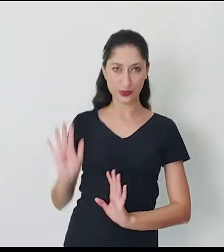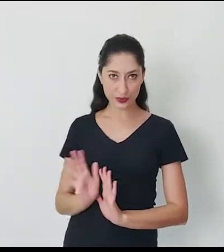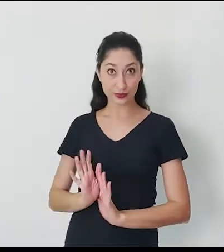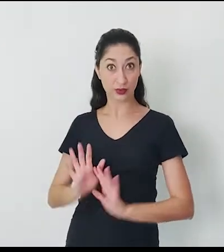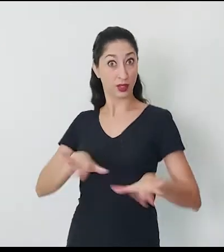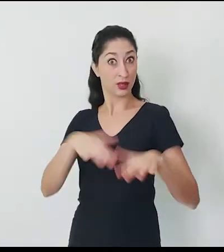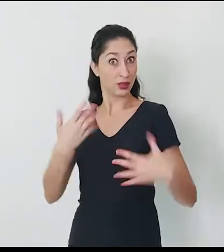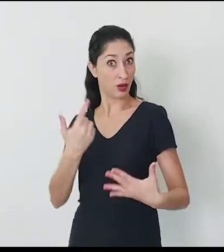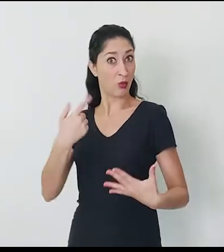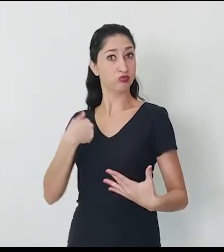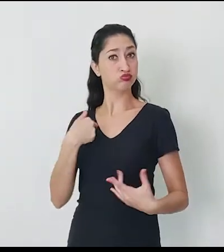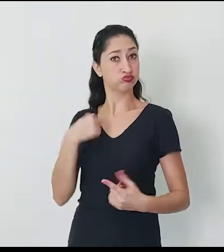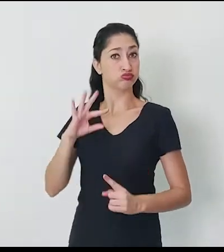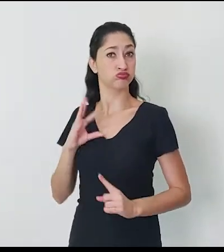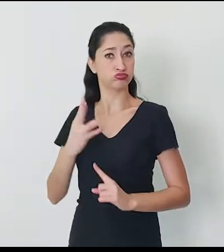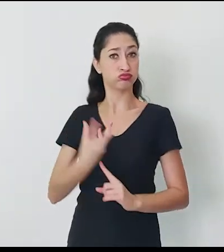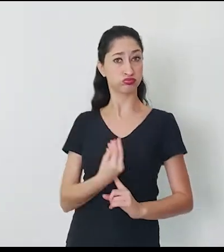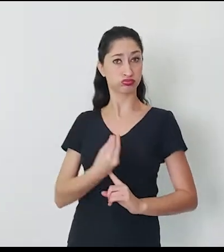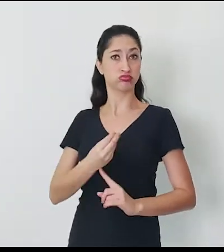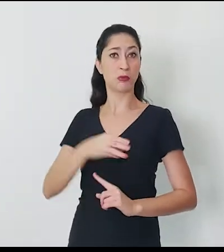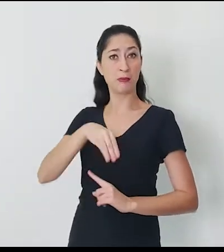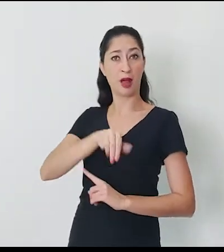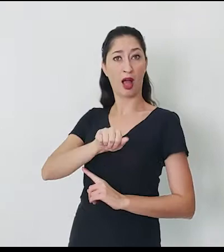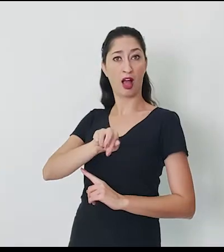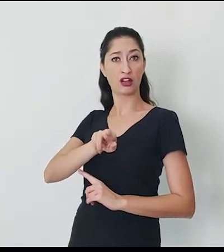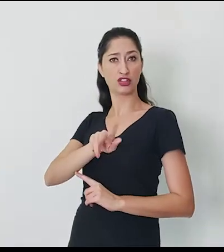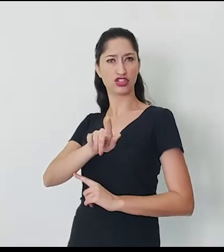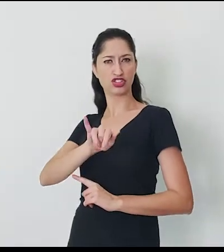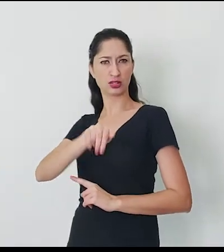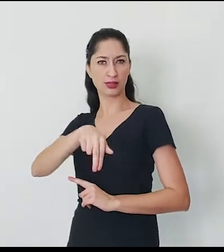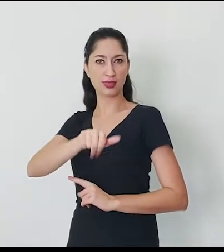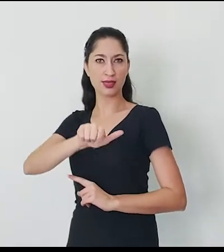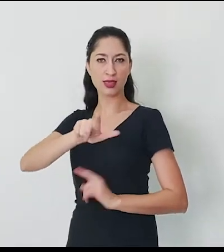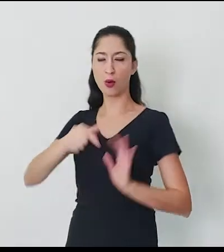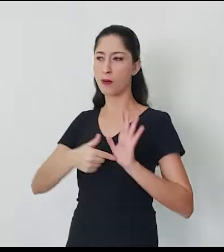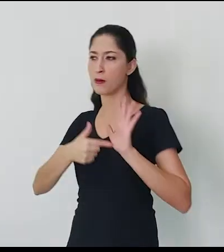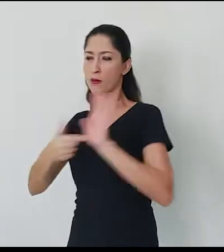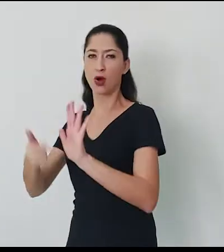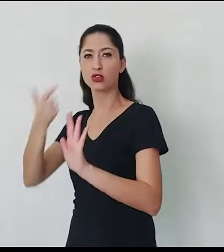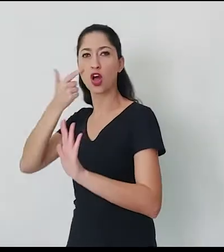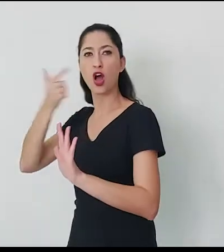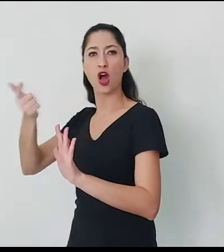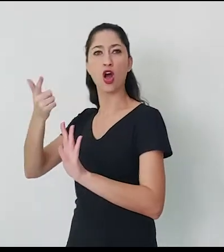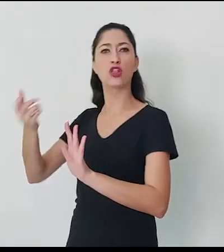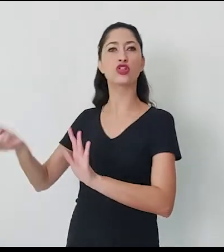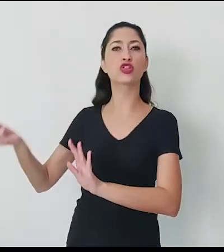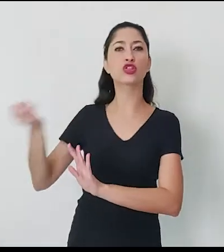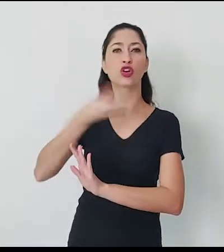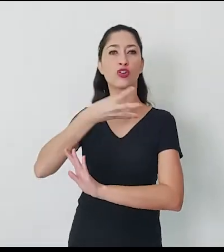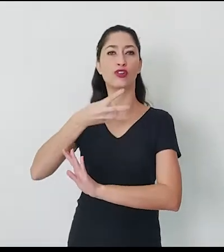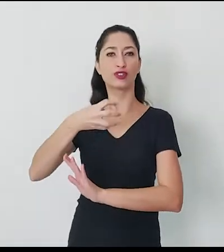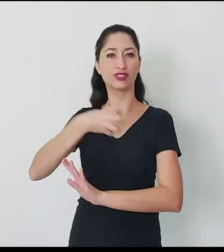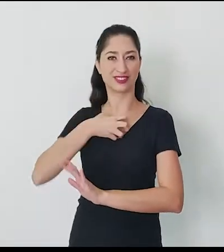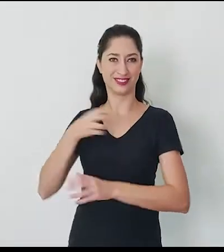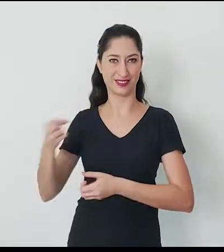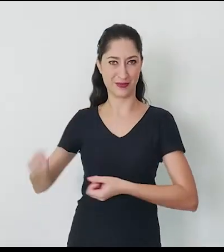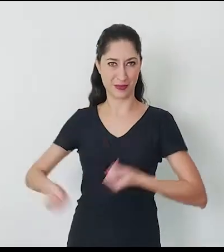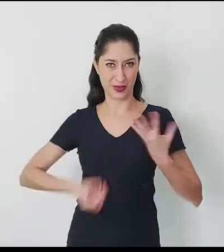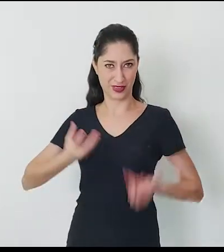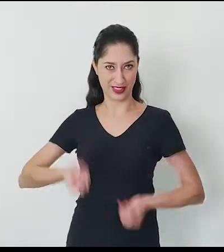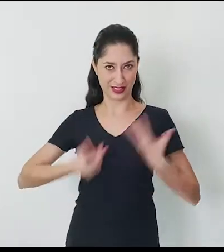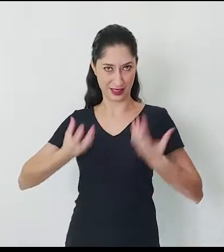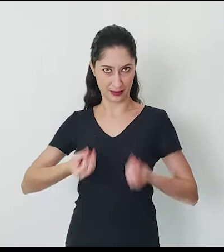artistas marginais, e traz essa concepção dessa nova poesia, dessa ocupação, mas nós não